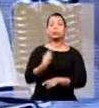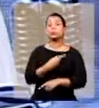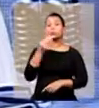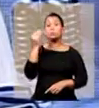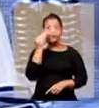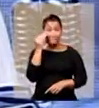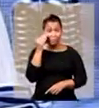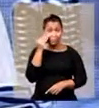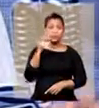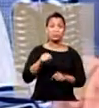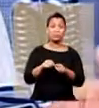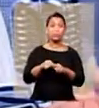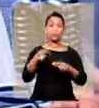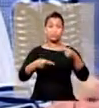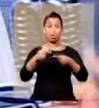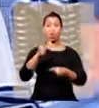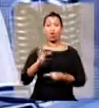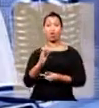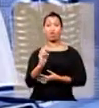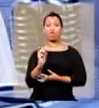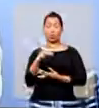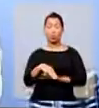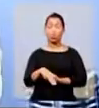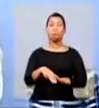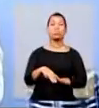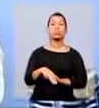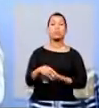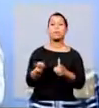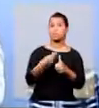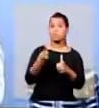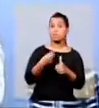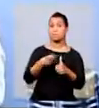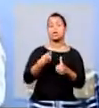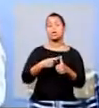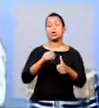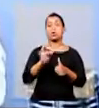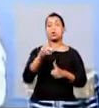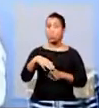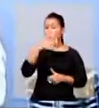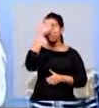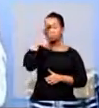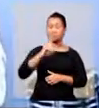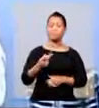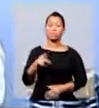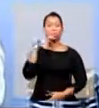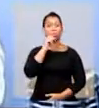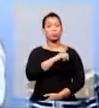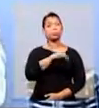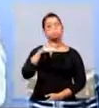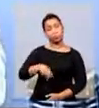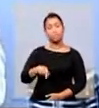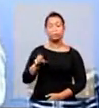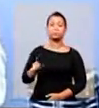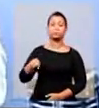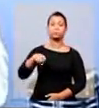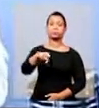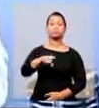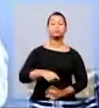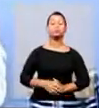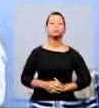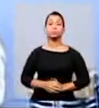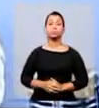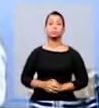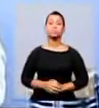fórum da pessoa com deficiência aqui em São José do Rio Preto, que aconteceu até aqui na Câmara. Tivemos mais ou menos umas 300 pessoas, o